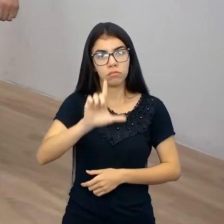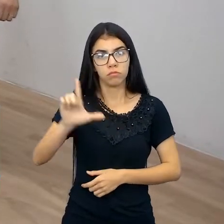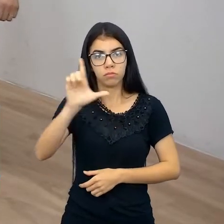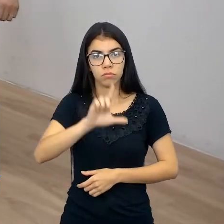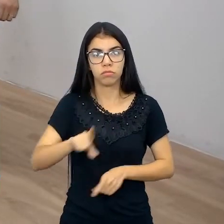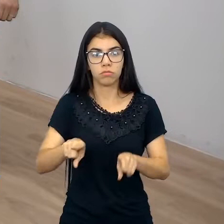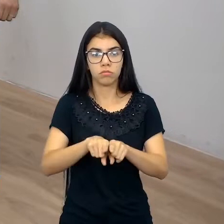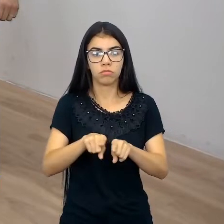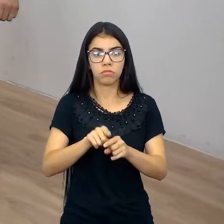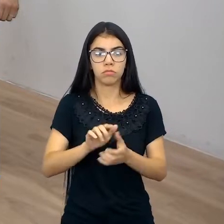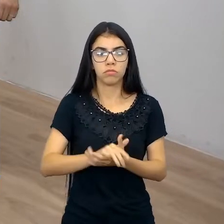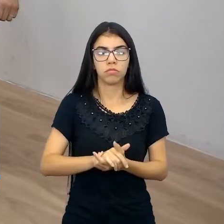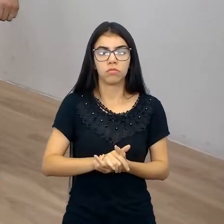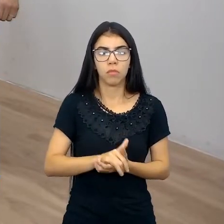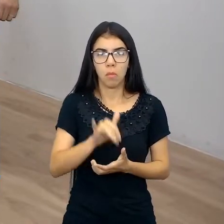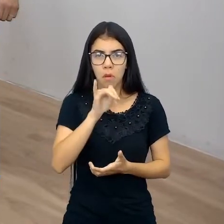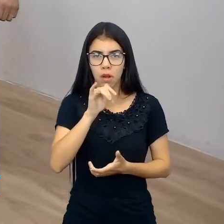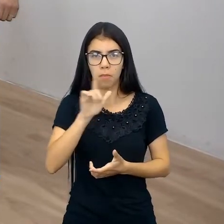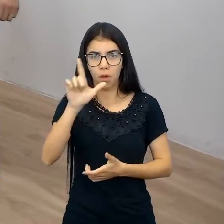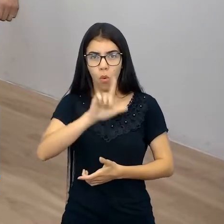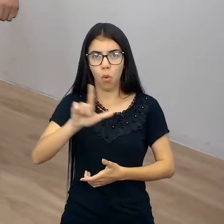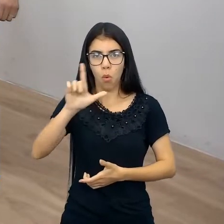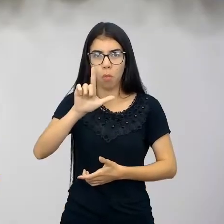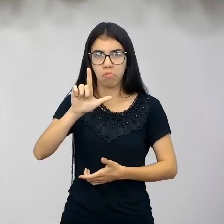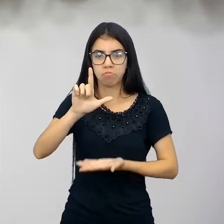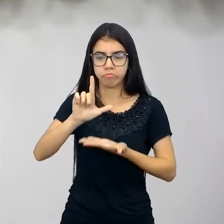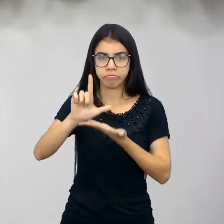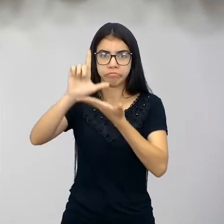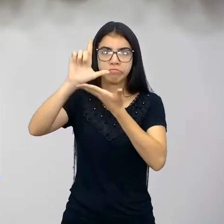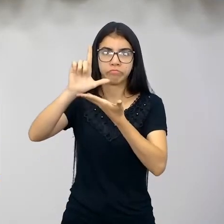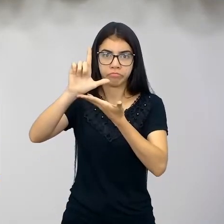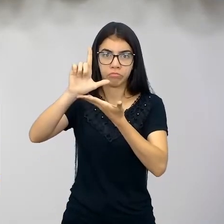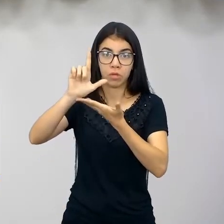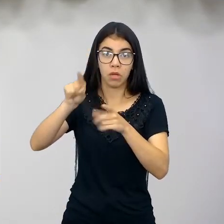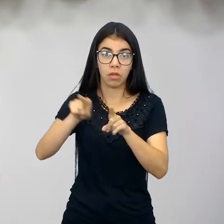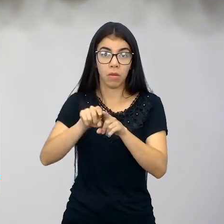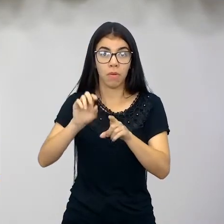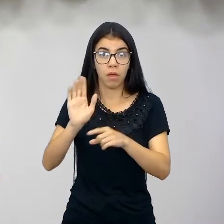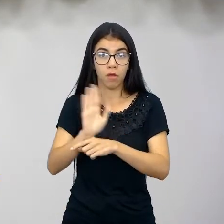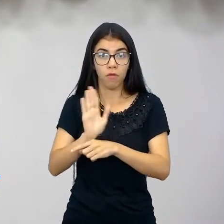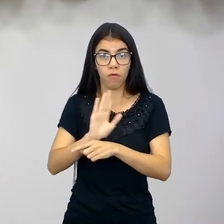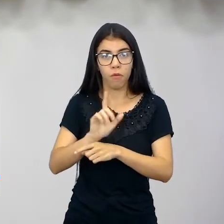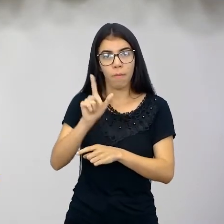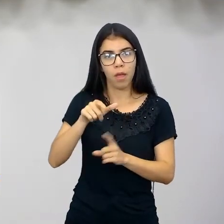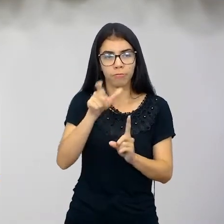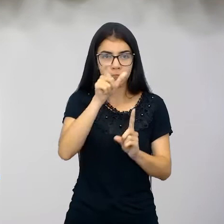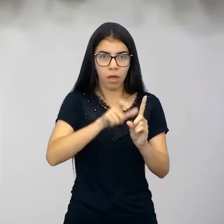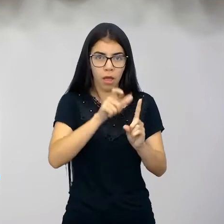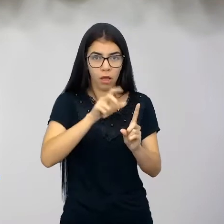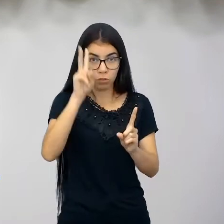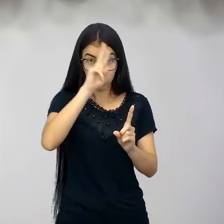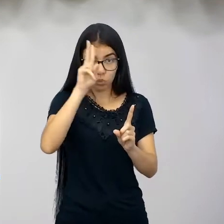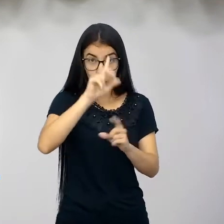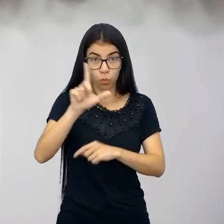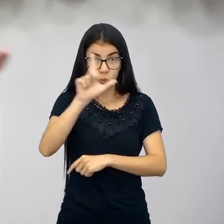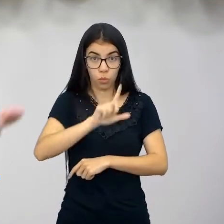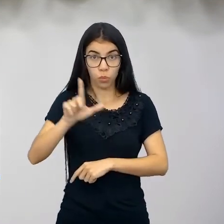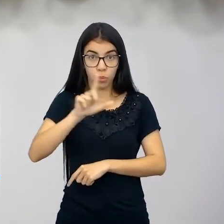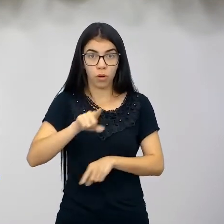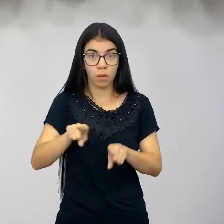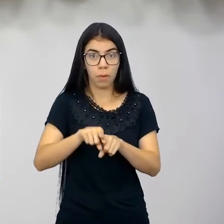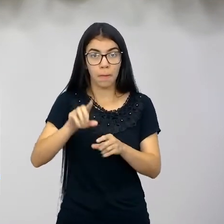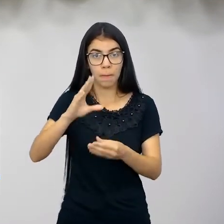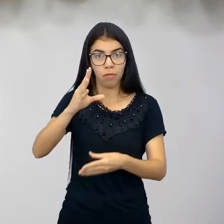literatura... como a mãe aí, né, como a Suprema, e o filme buscando aí personagens, histórias da literatura para ter